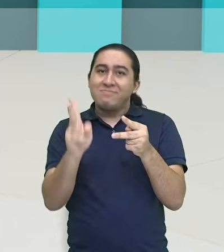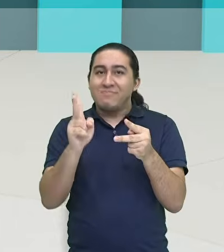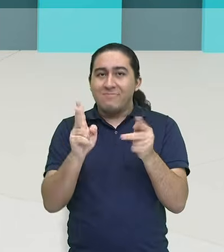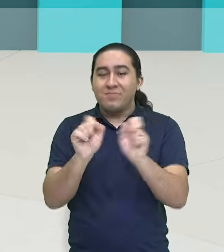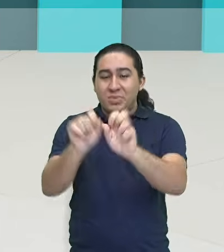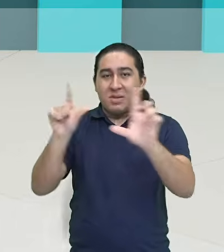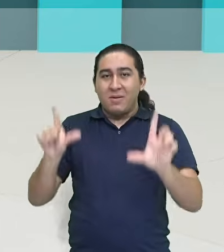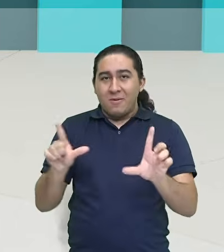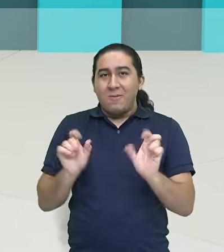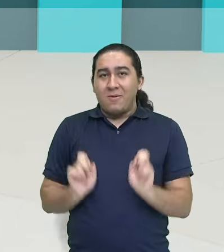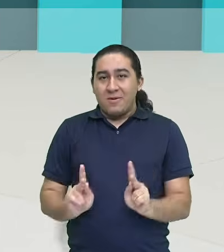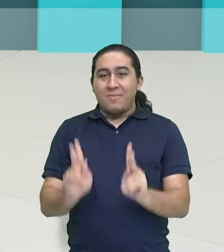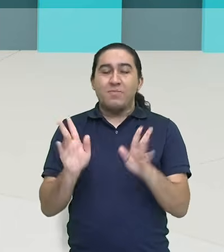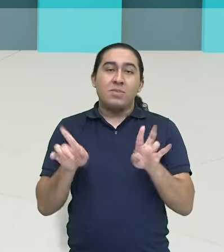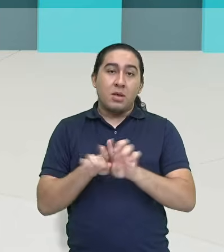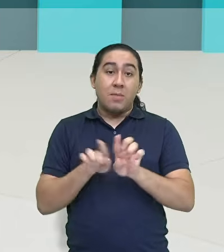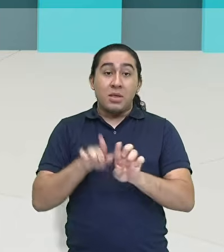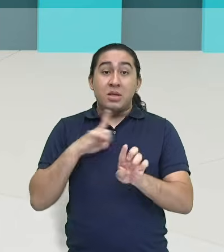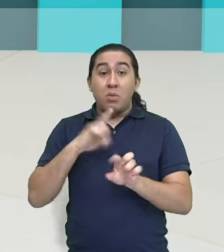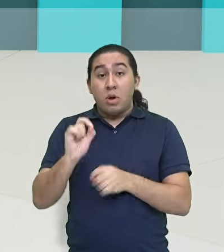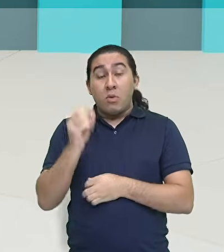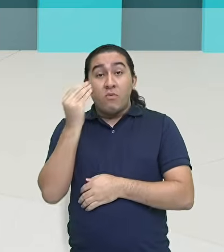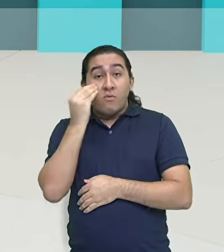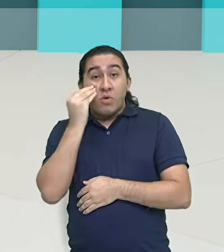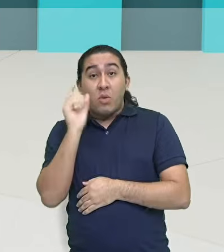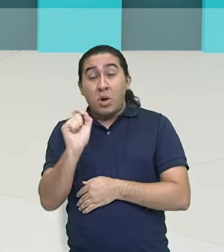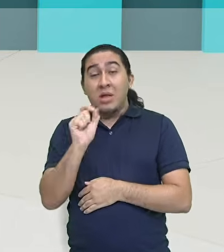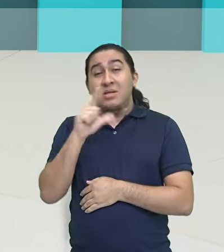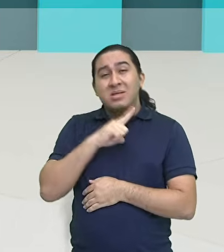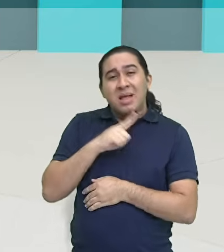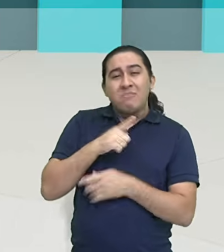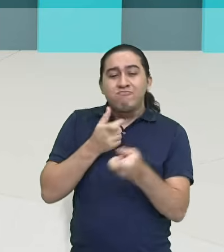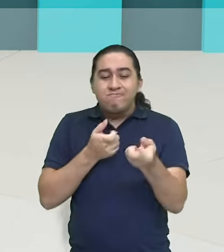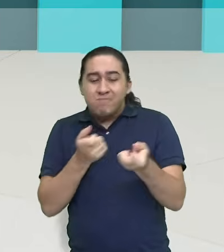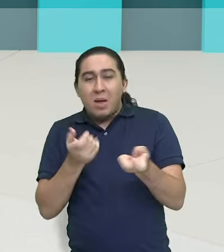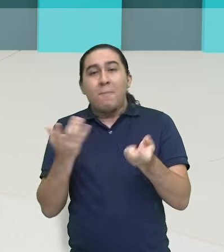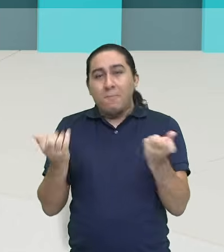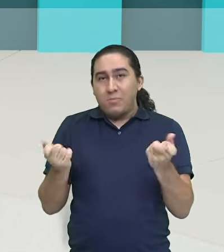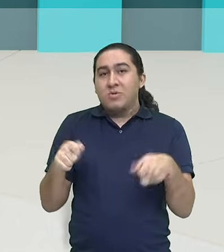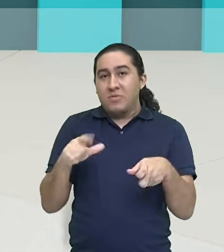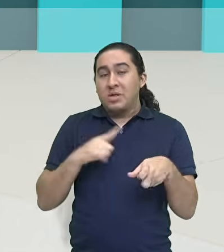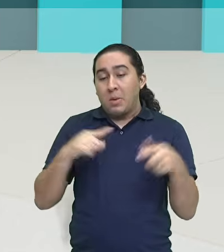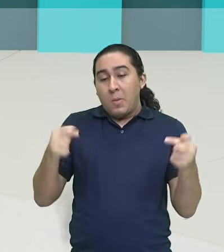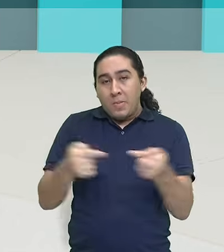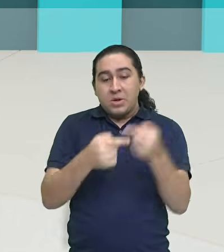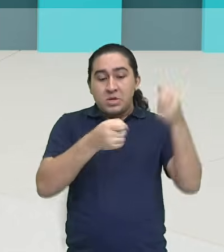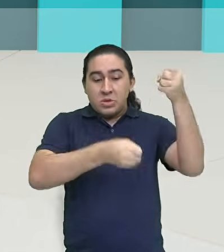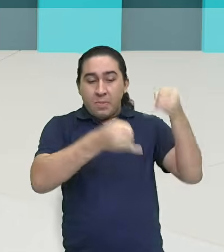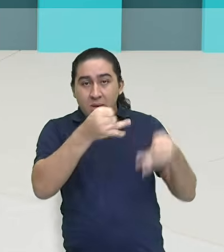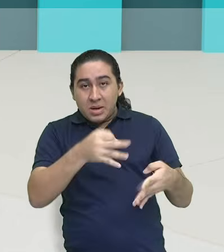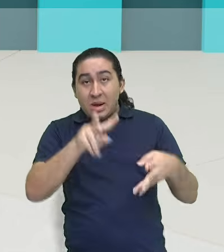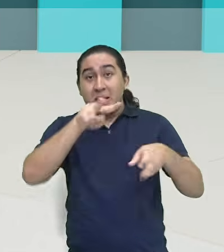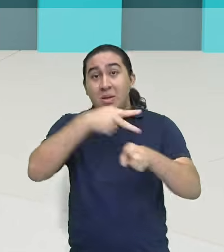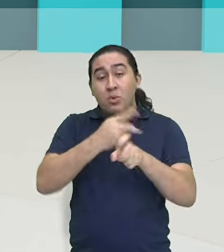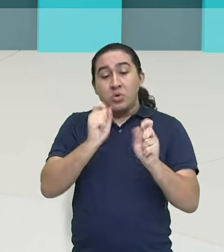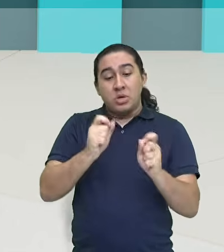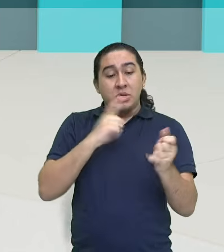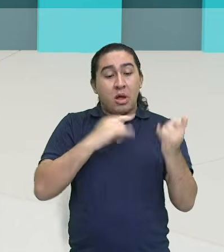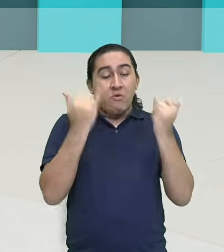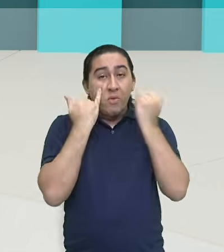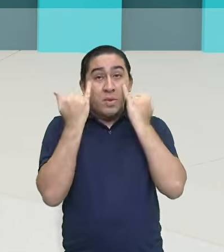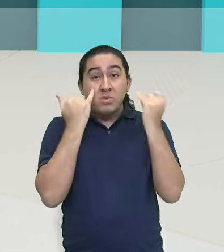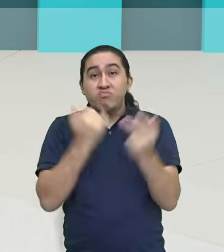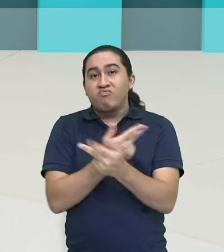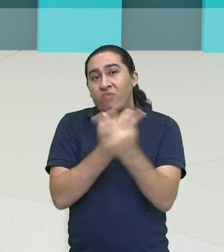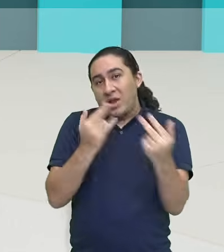diante, não é? Então, nós vamos ter a tentativa de convencer. A dissertação serve para isso. Eu explico e, com essas